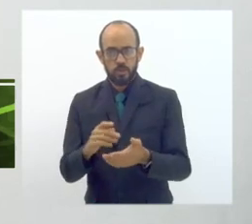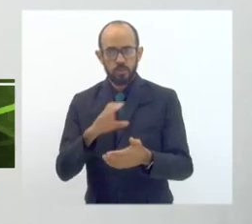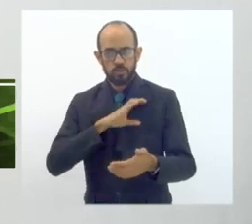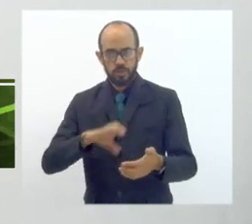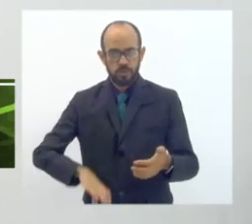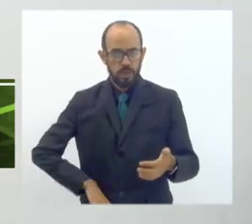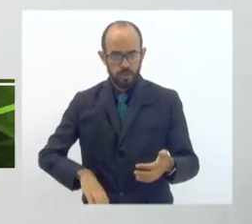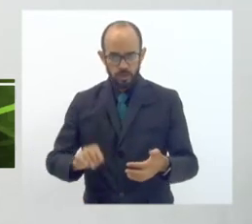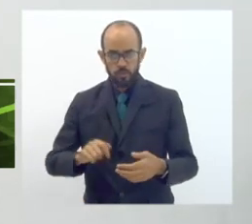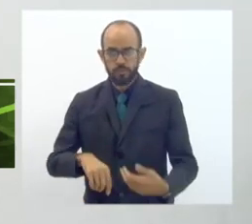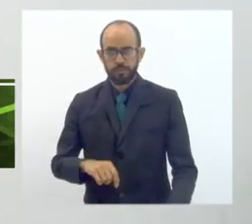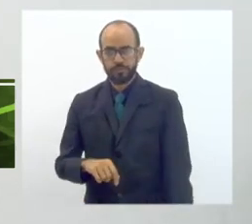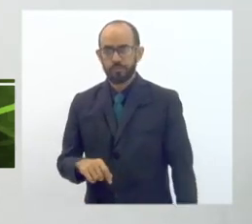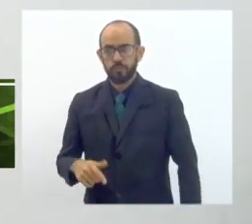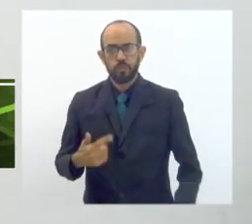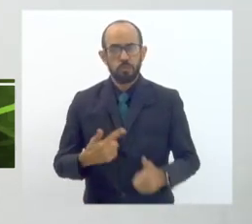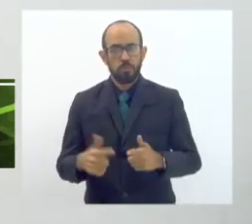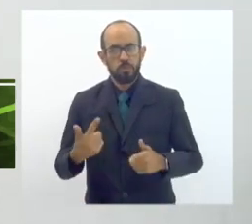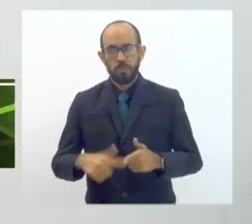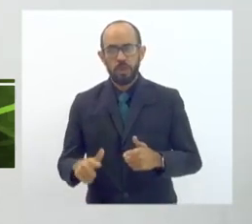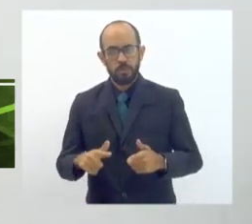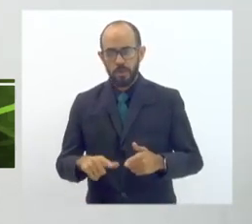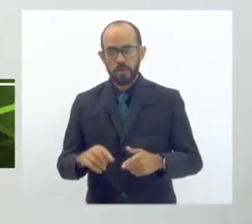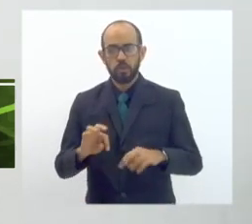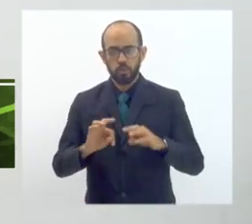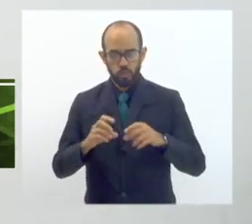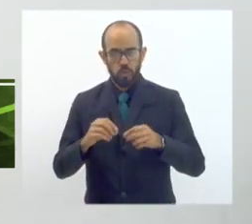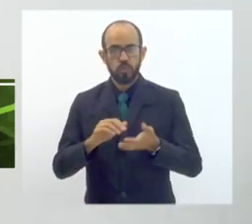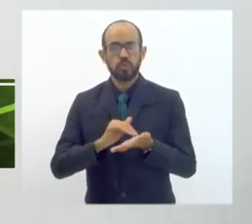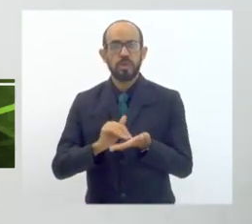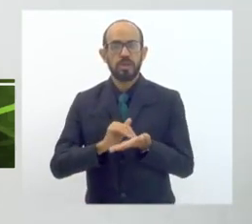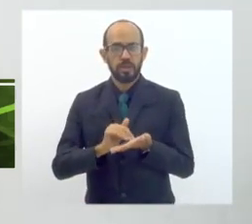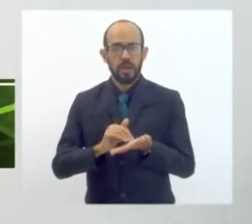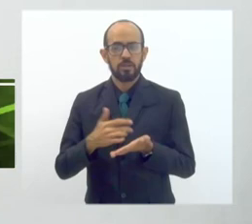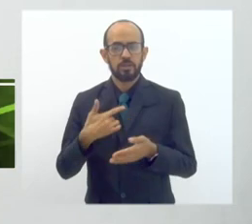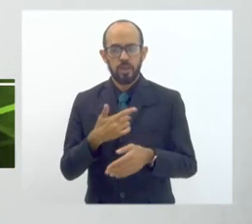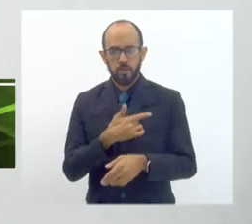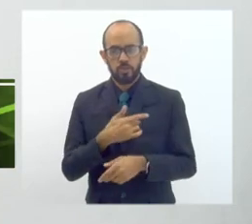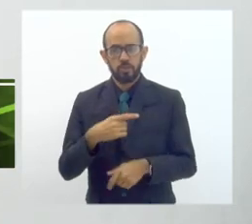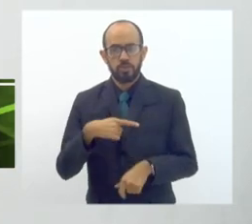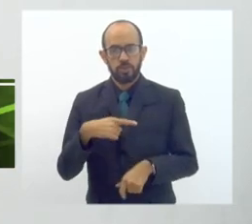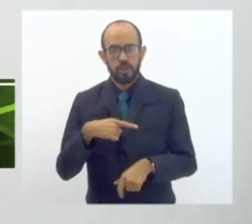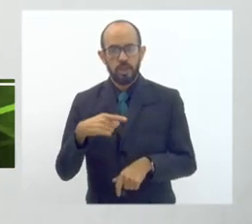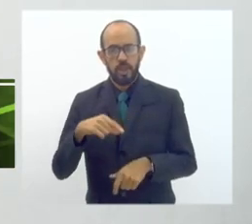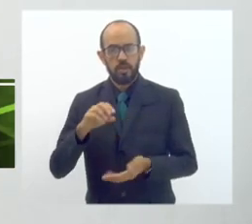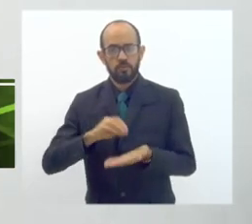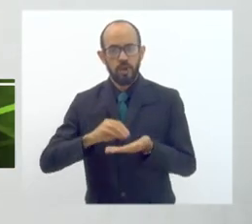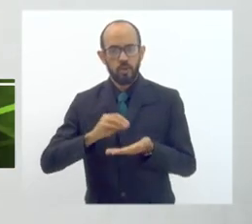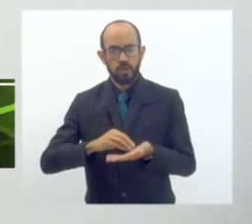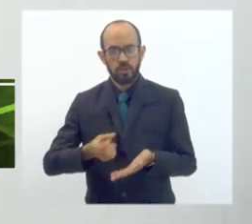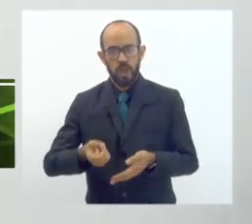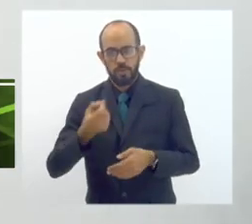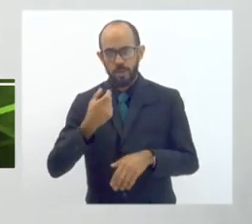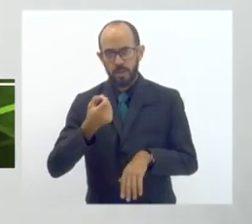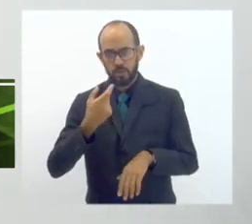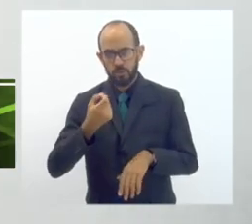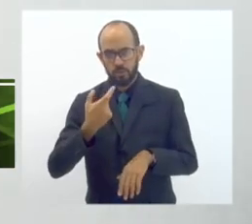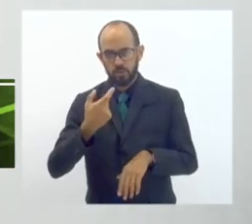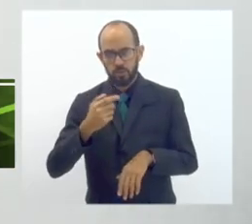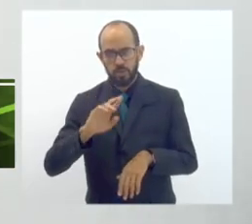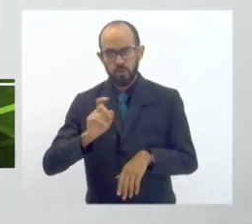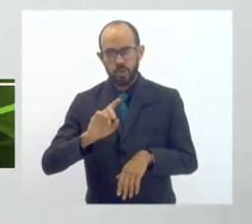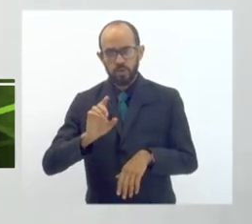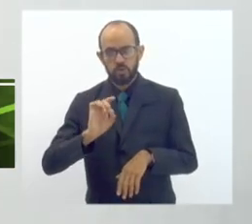E um dos problemas crônicos que todo secretário de saúde e prefeito vive é o desabastecimento de medicamentos, não só